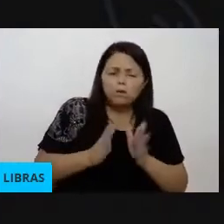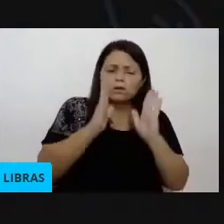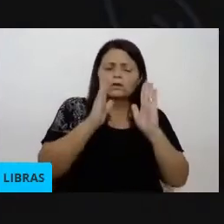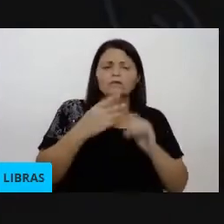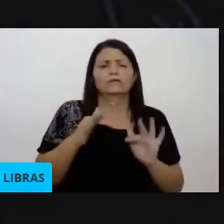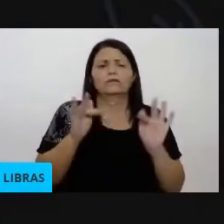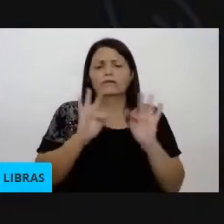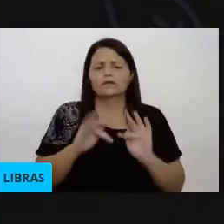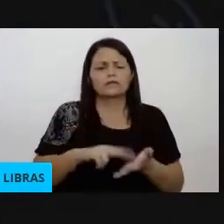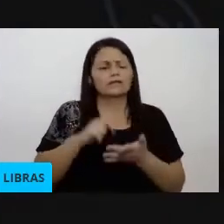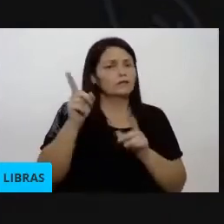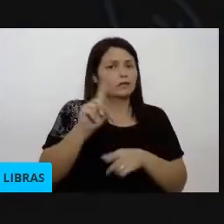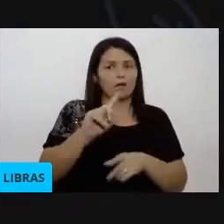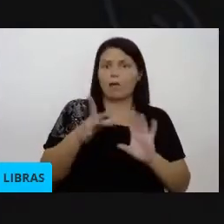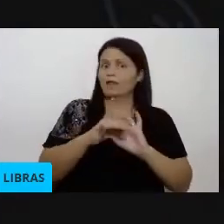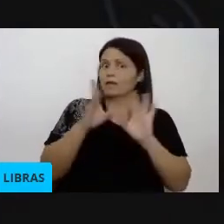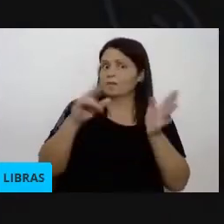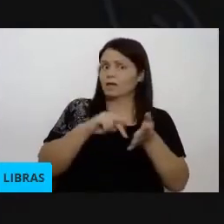não é a independência.